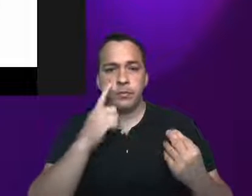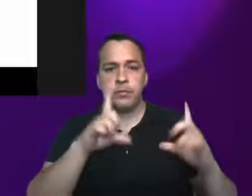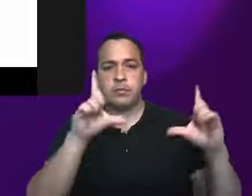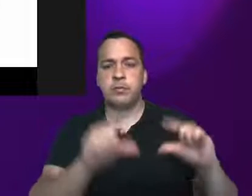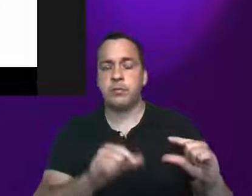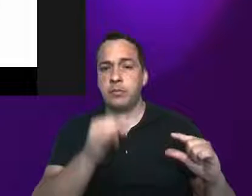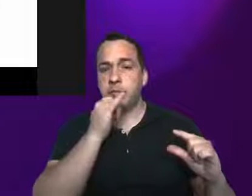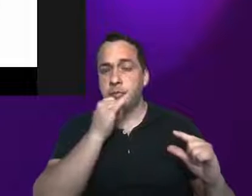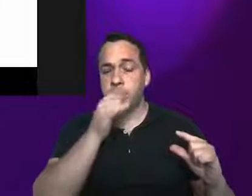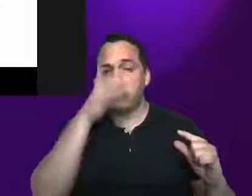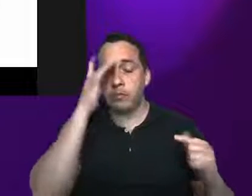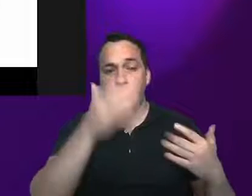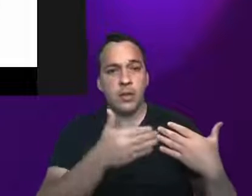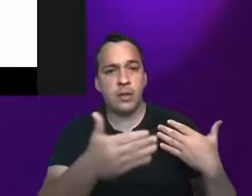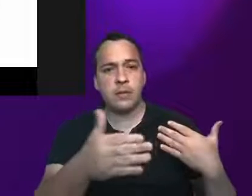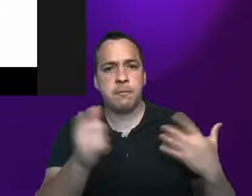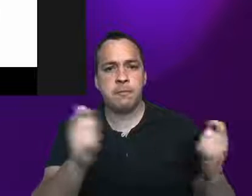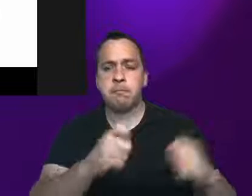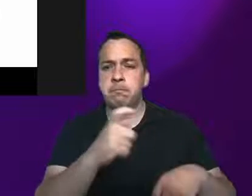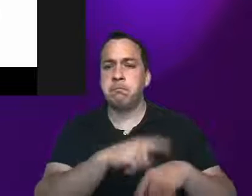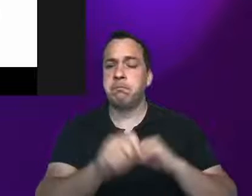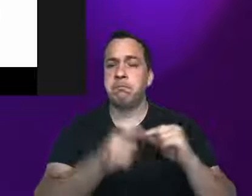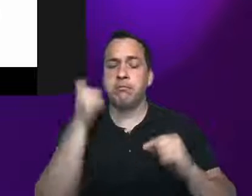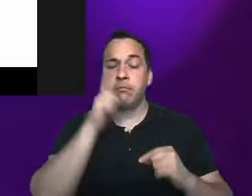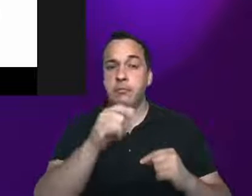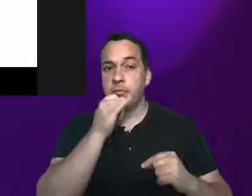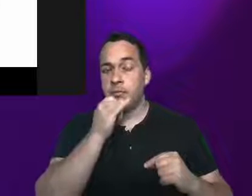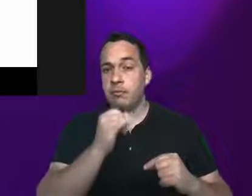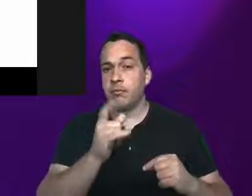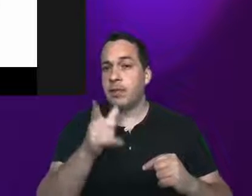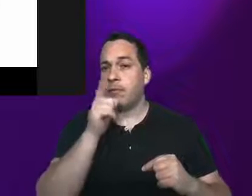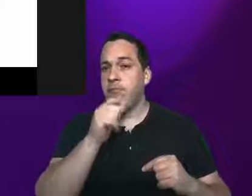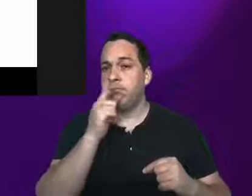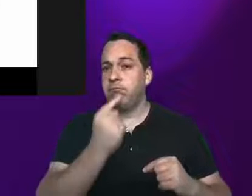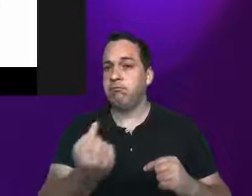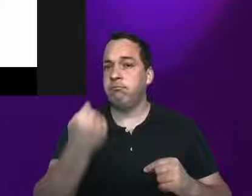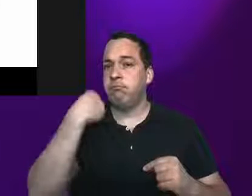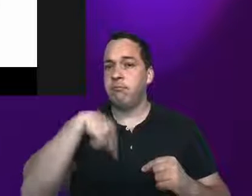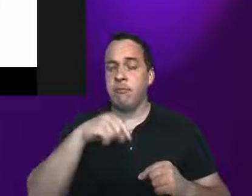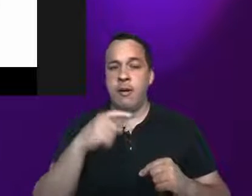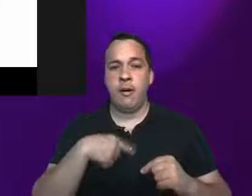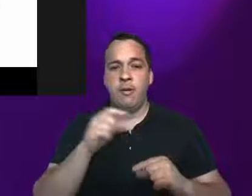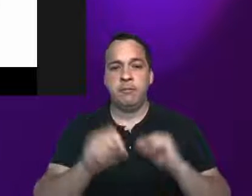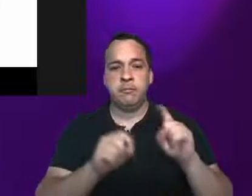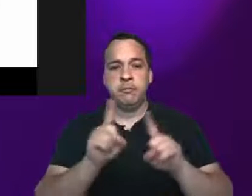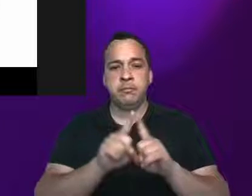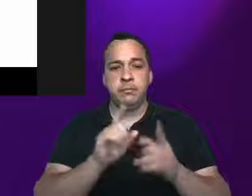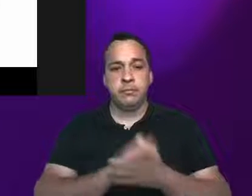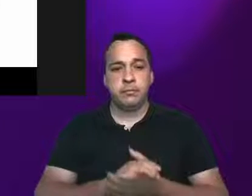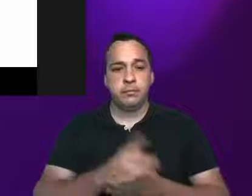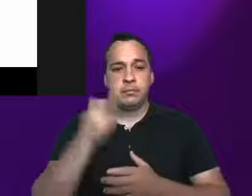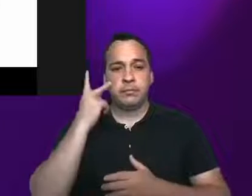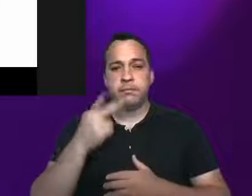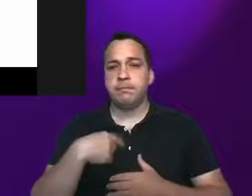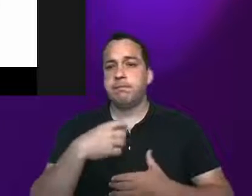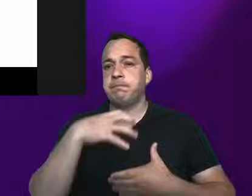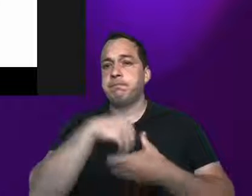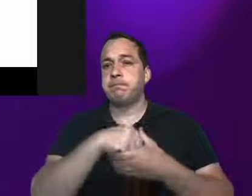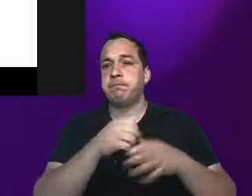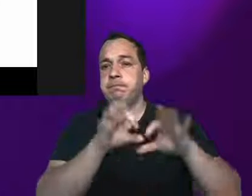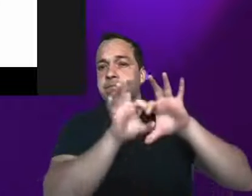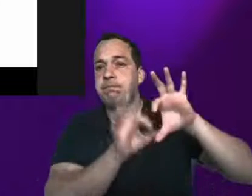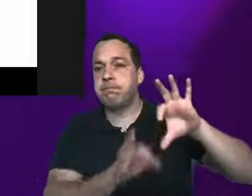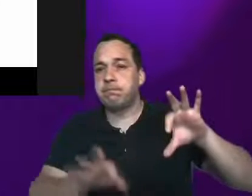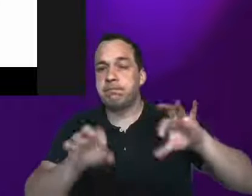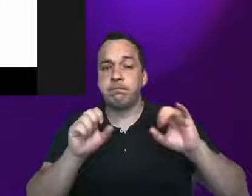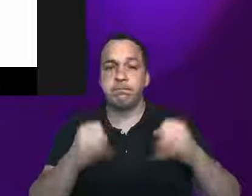ser gradual para dar tempo de o líquido que está em excesso no interstício ele ir para o intravascular. Então, quando você tem um refilling adequado,